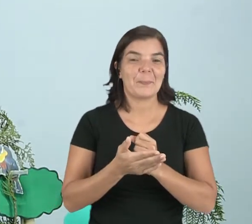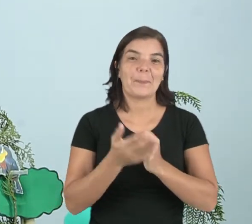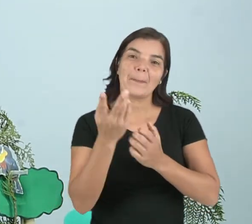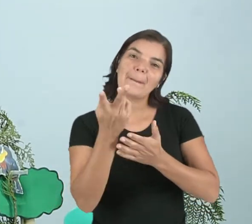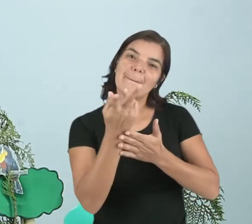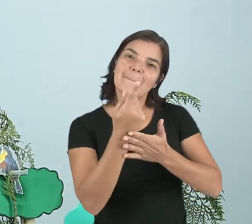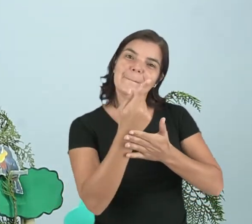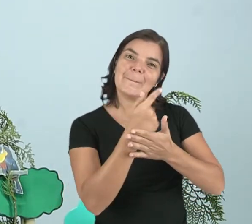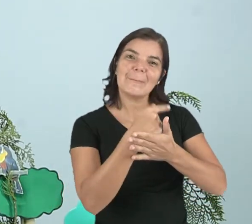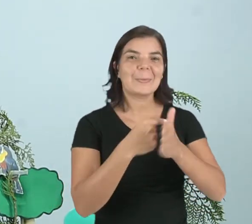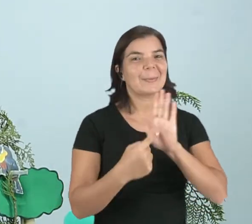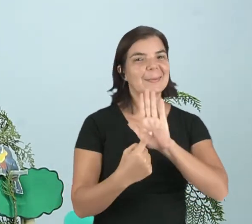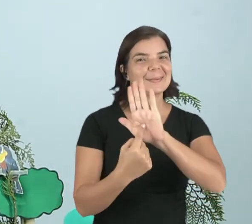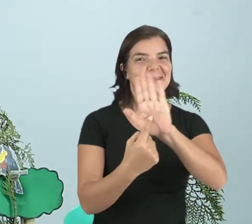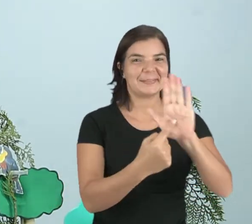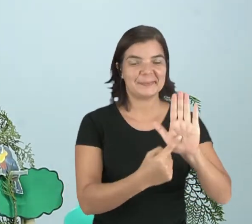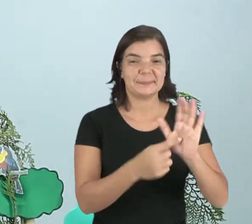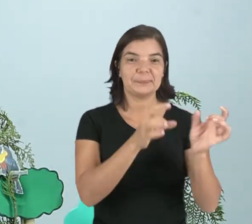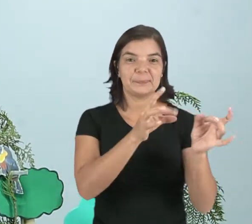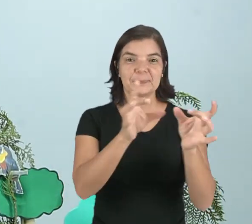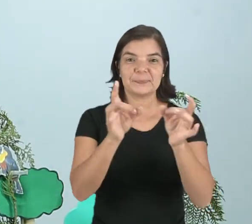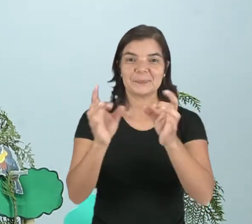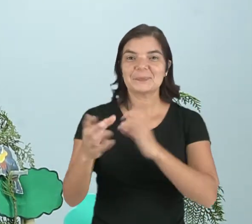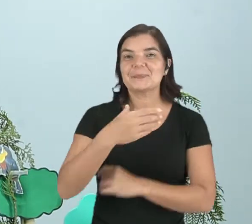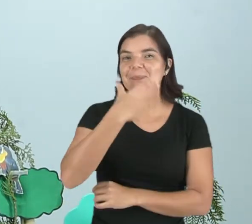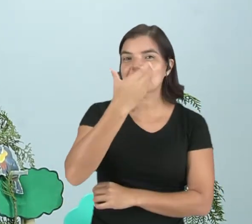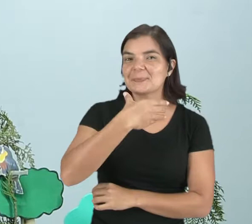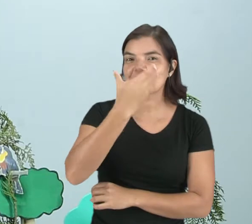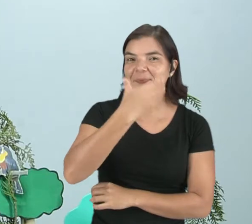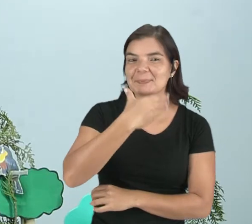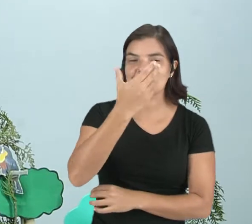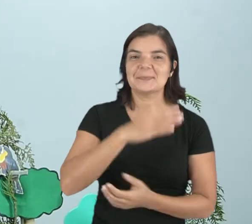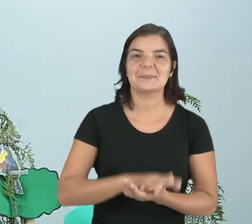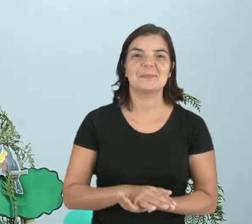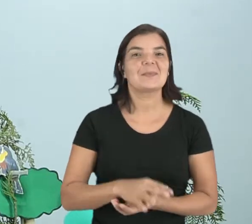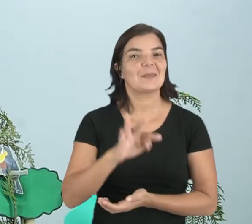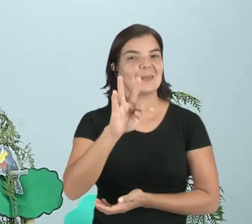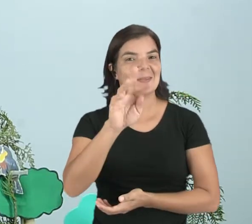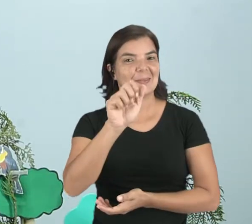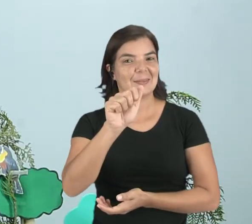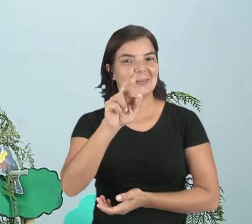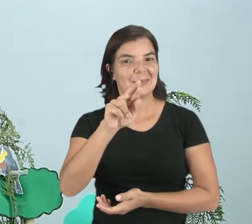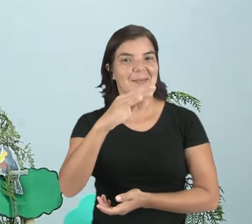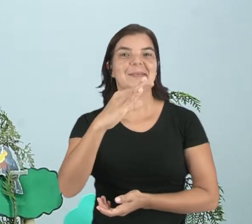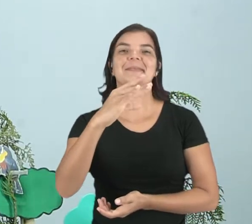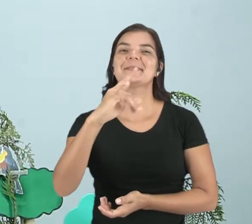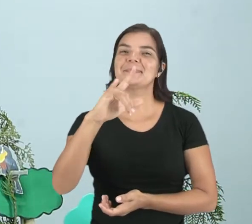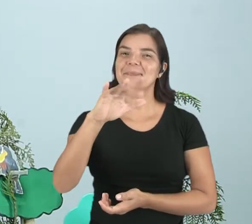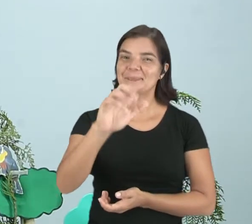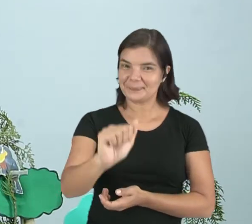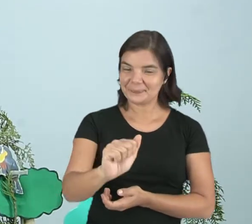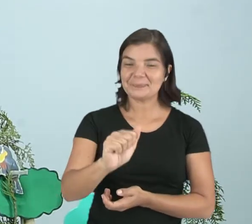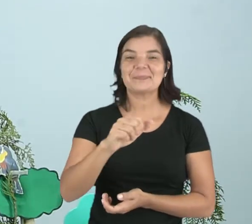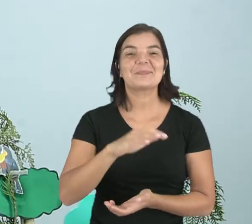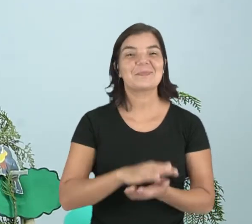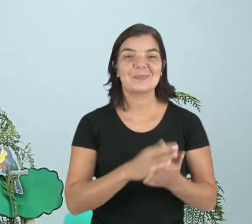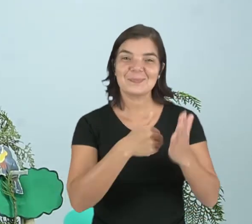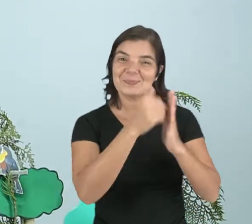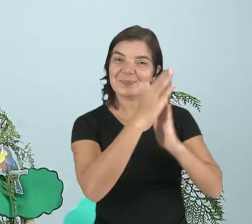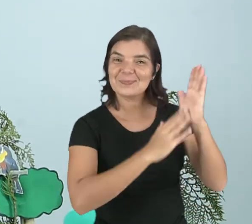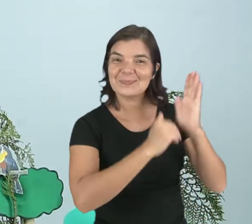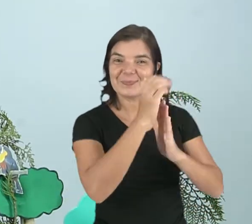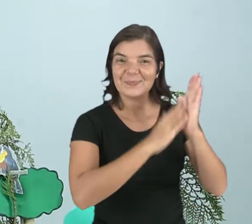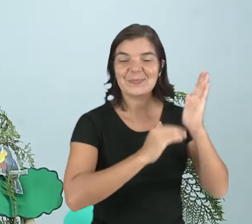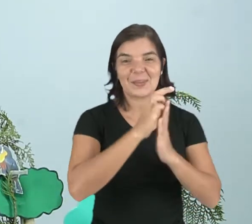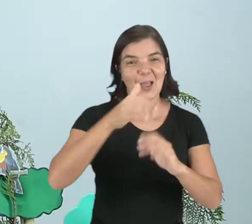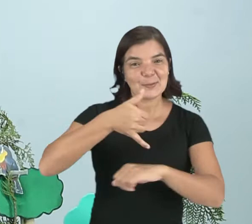de arte aqui. O Vendedor de Frutas, da Tarsila do Amaral. Esta tela é pintada a